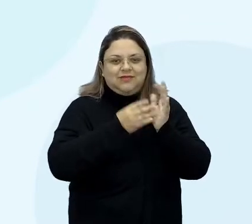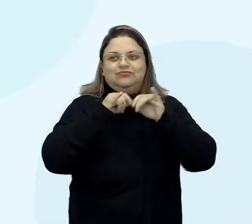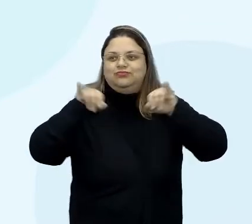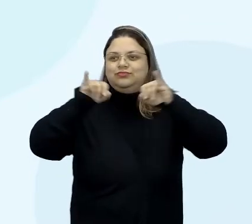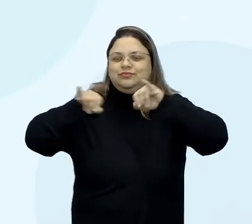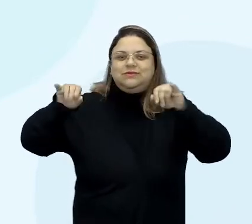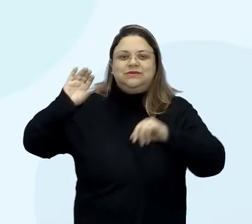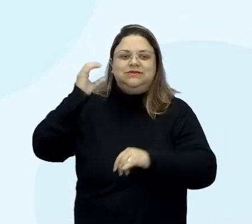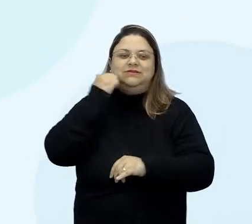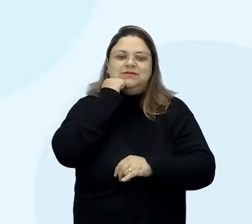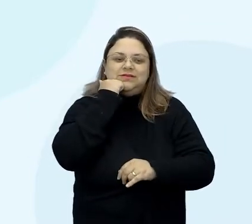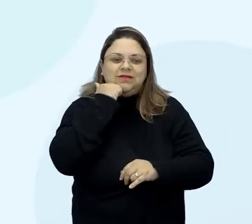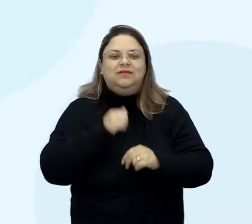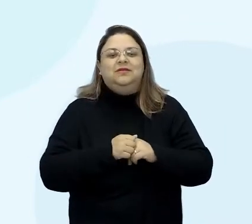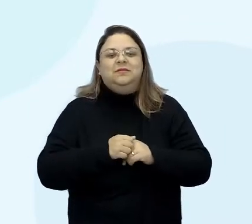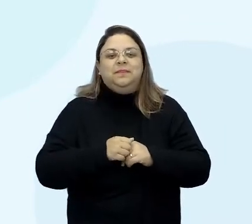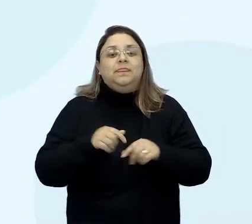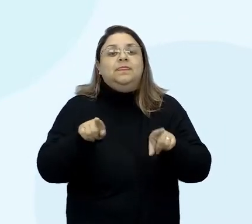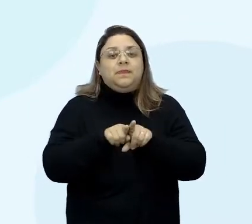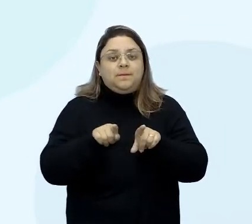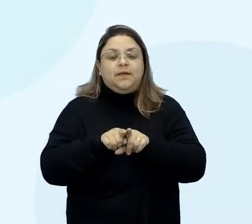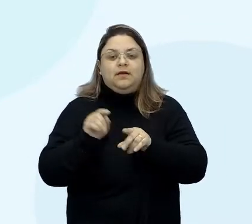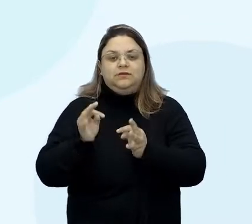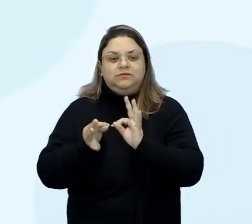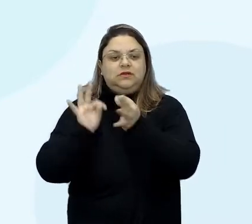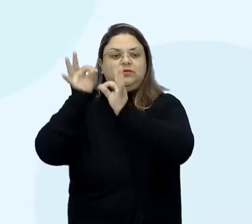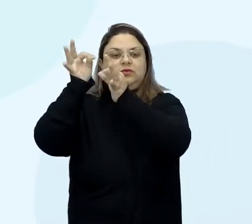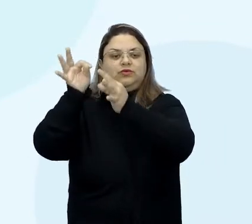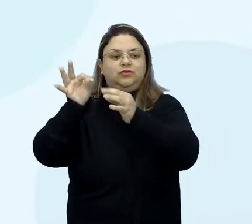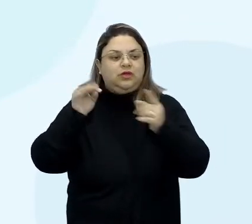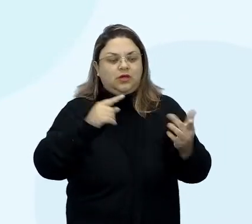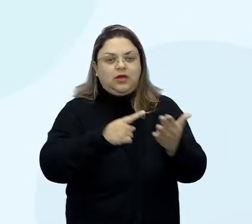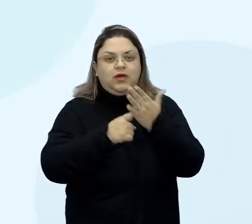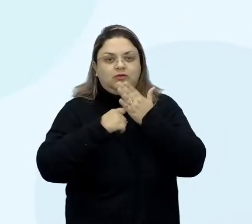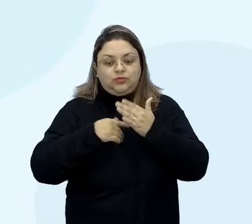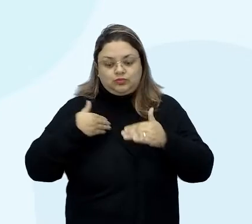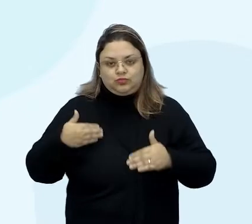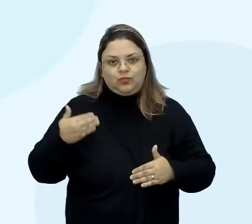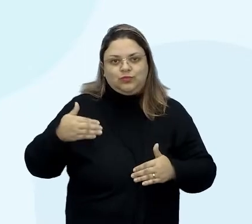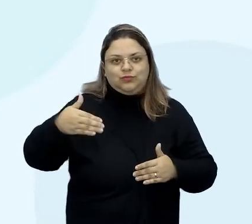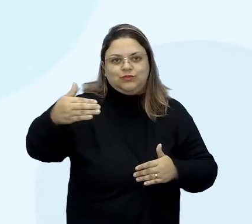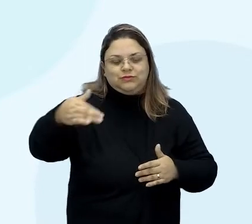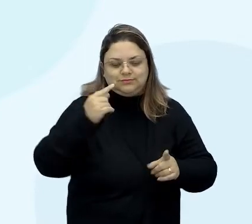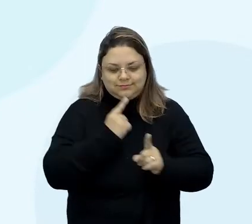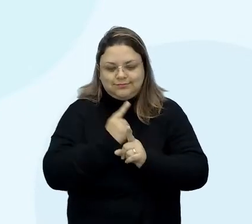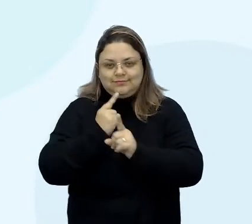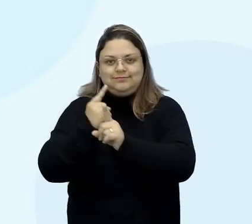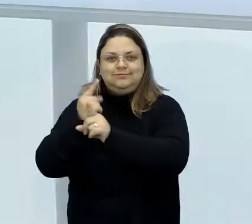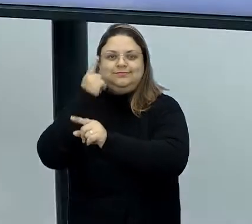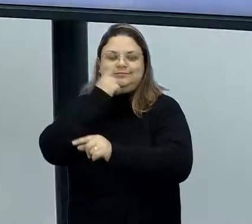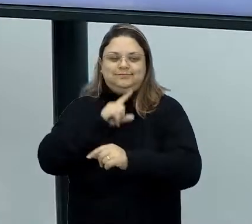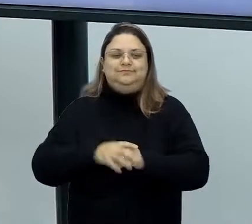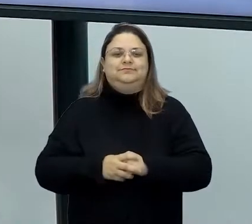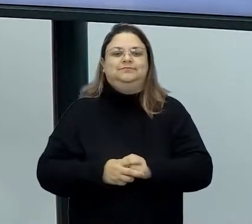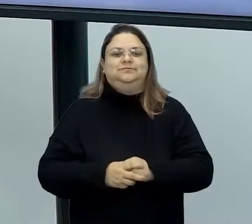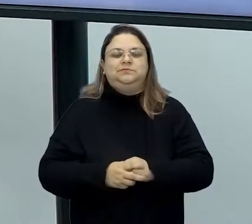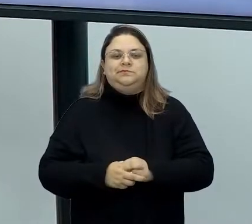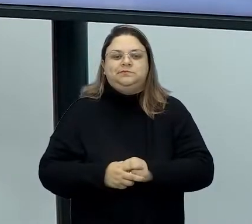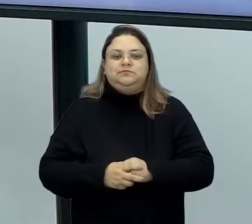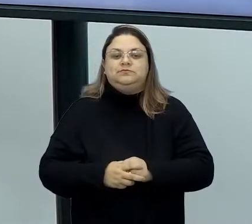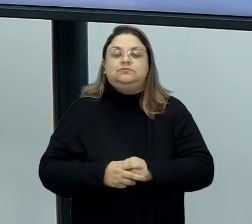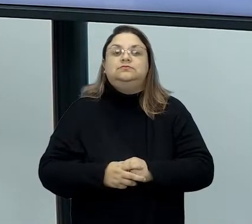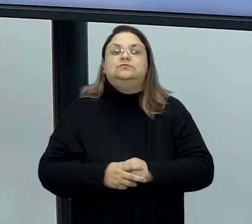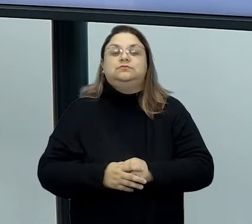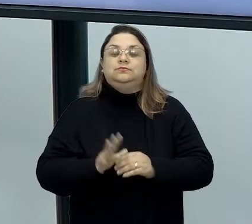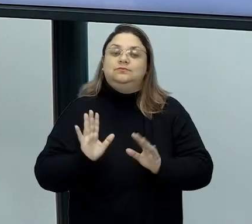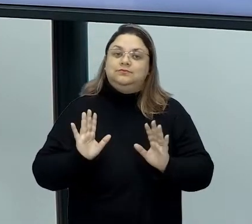e reconhecer o impacto das novas tecnologias e do avanço das ciências no cotidiano. Na